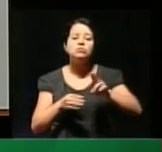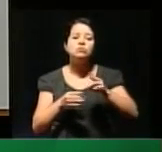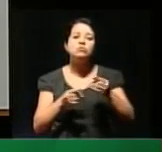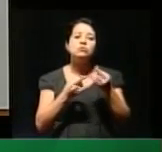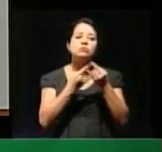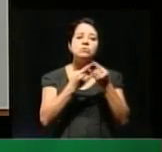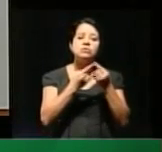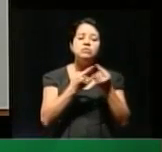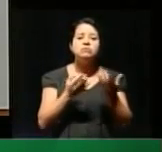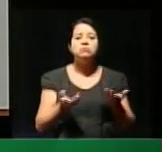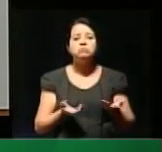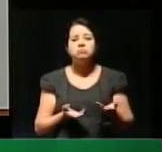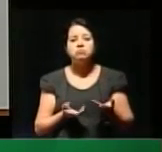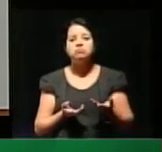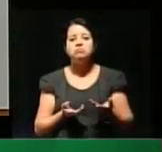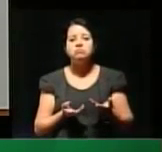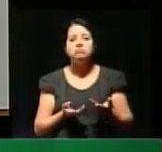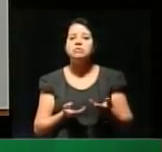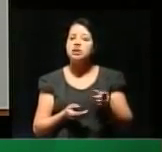preservativo